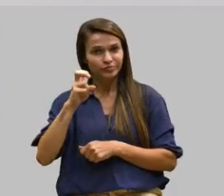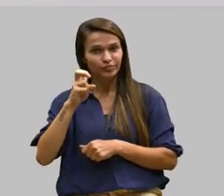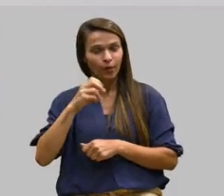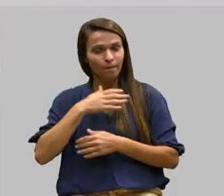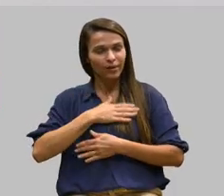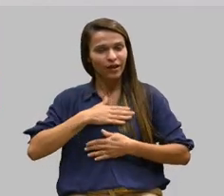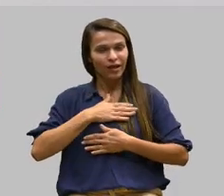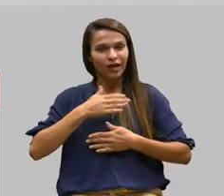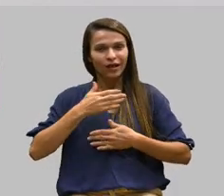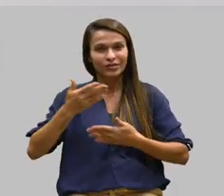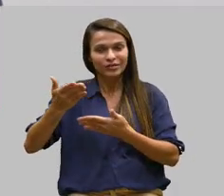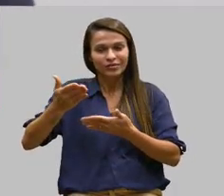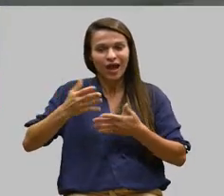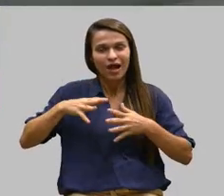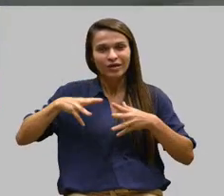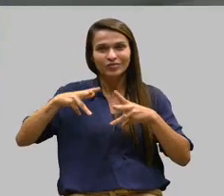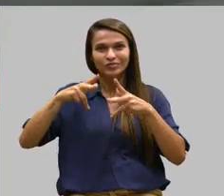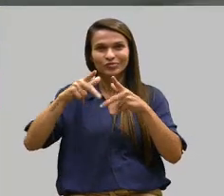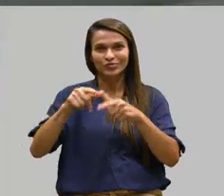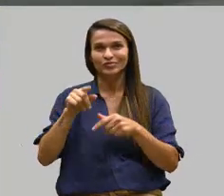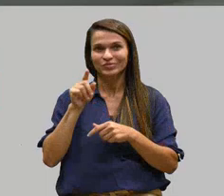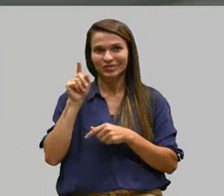e todos lá